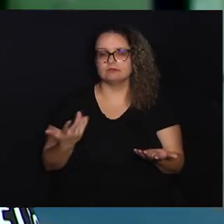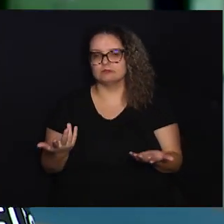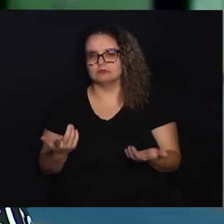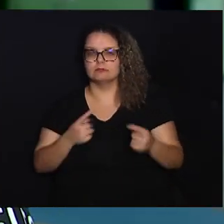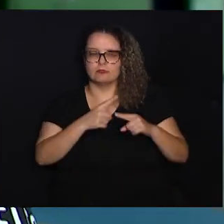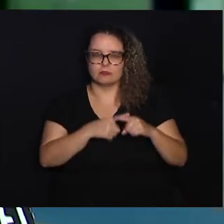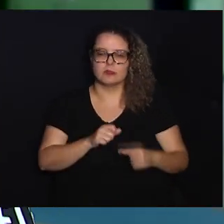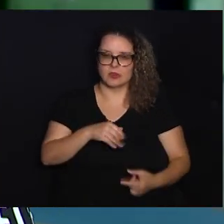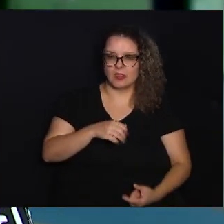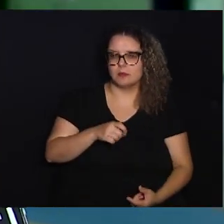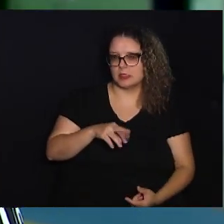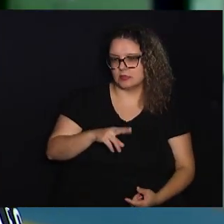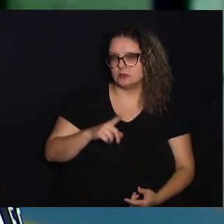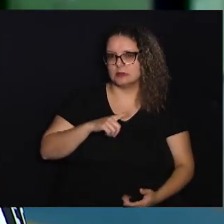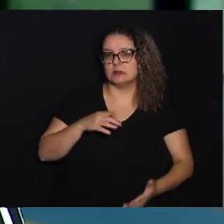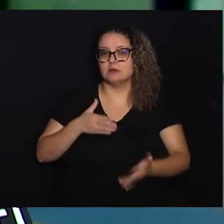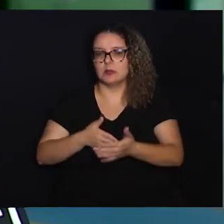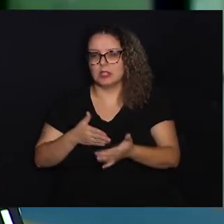ela é muito